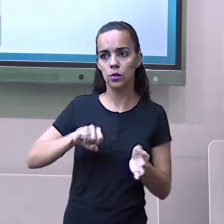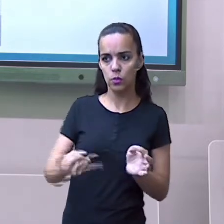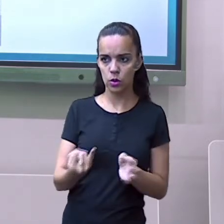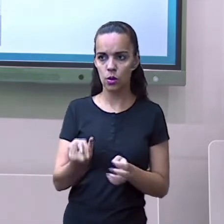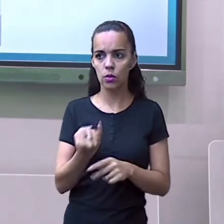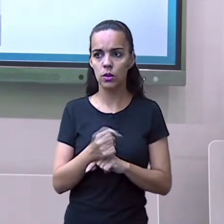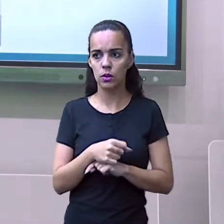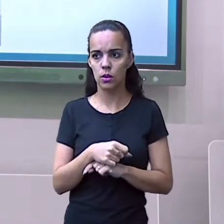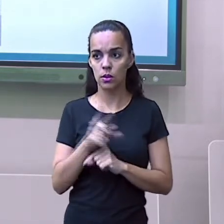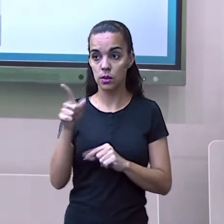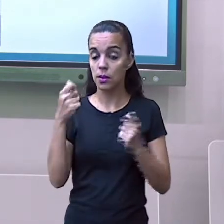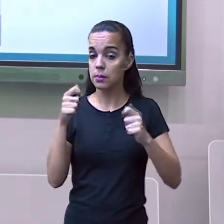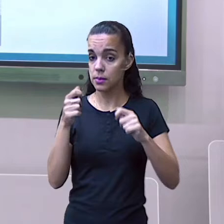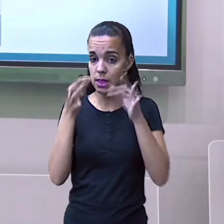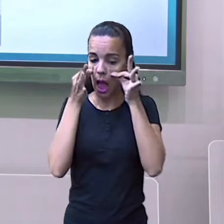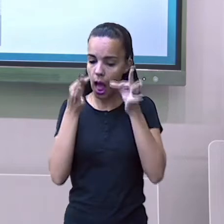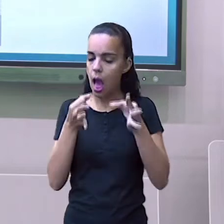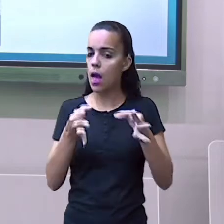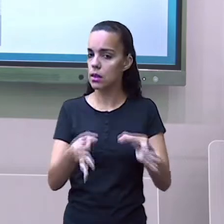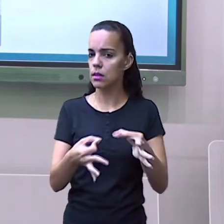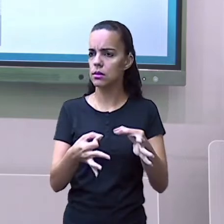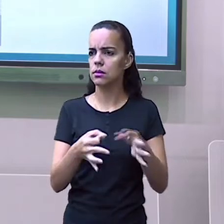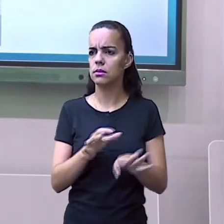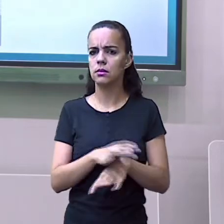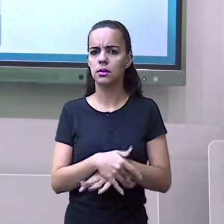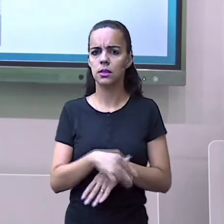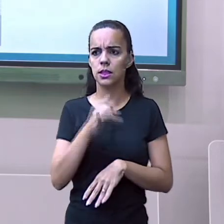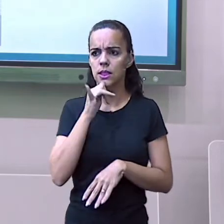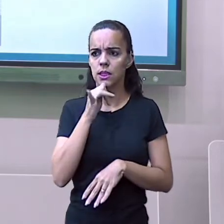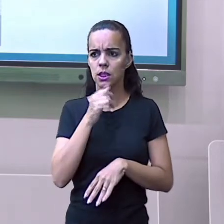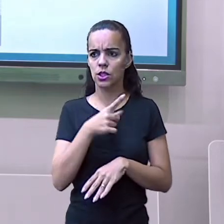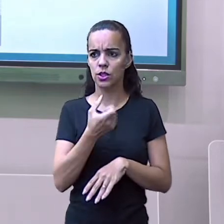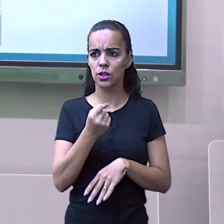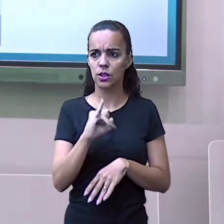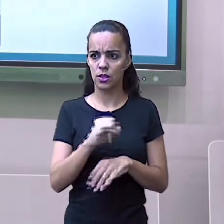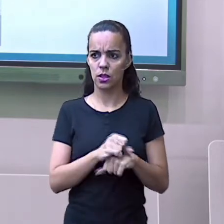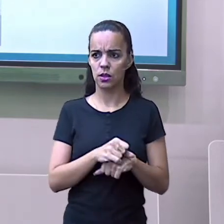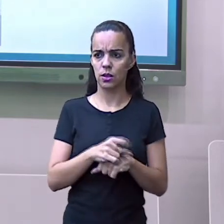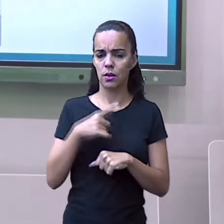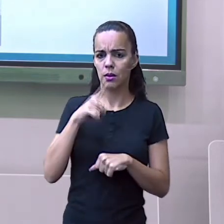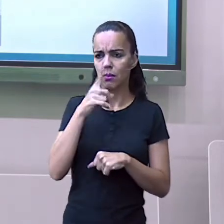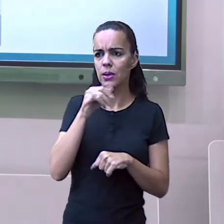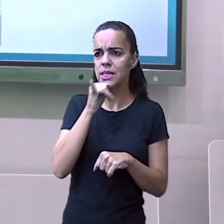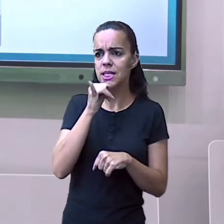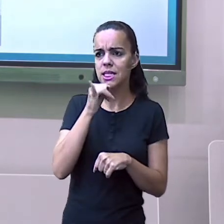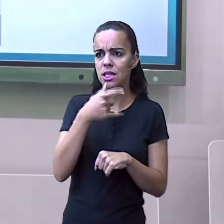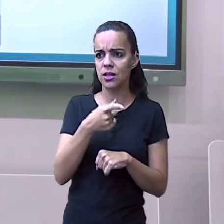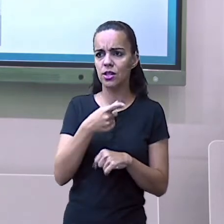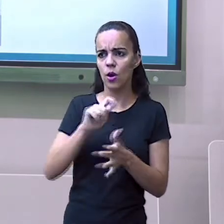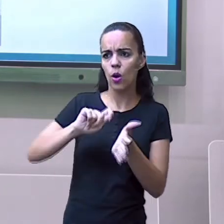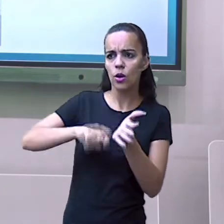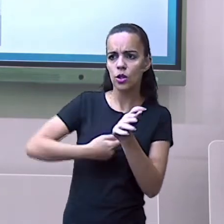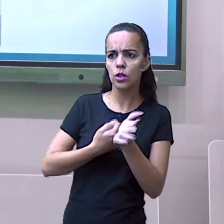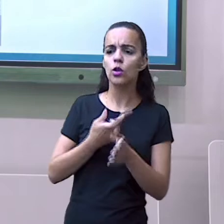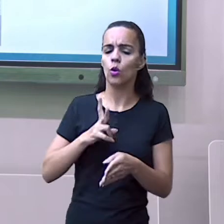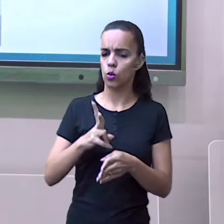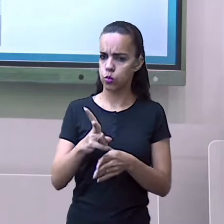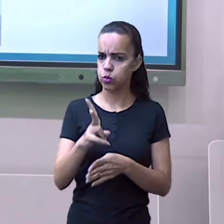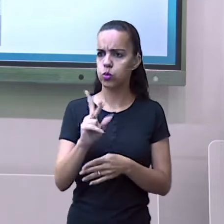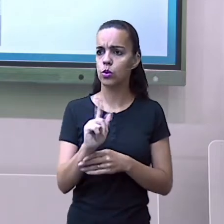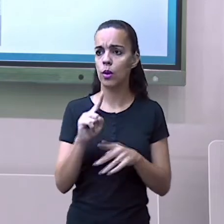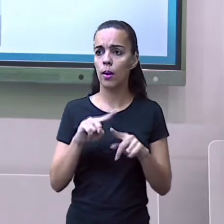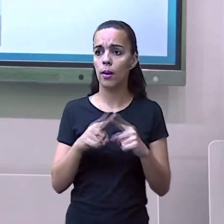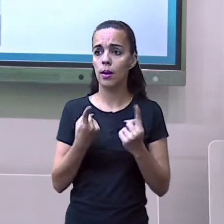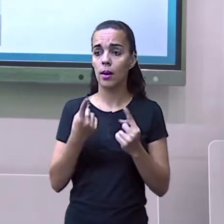Prestemos atenção quanto a isso. Ele não perde o valor do contrato. O contrato continua vigente.